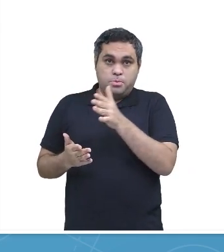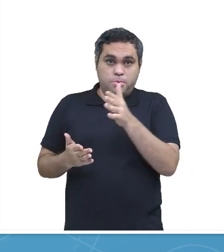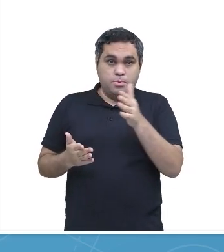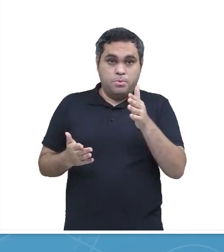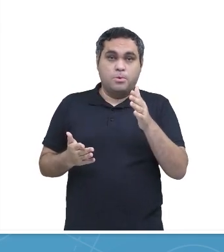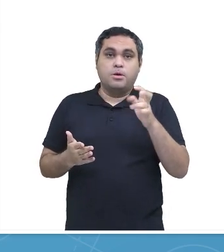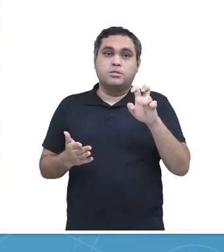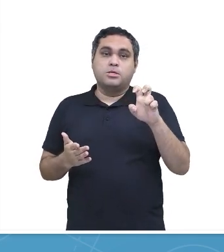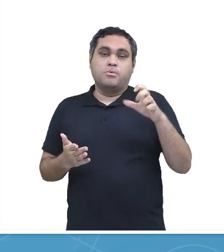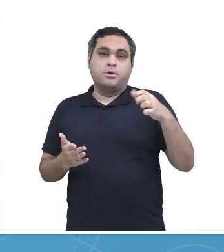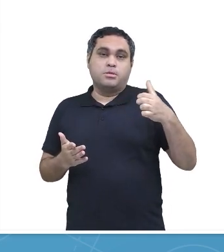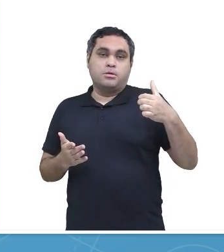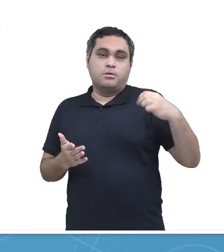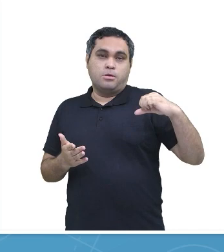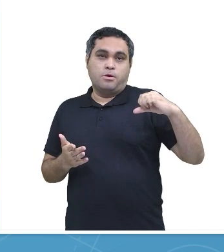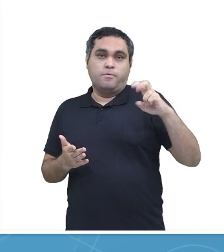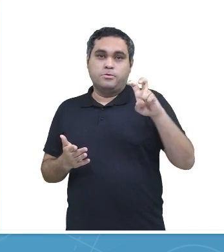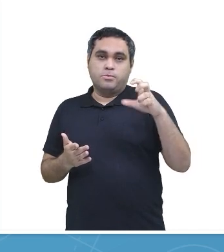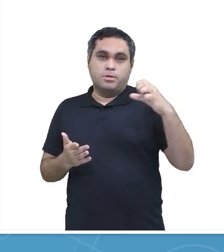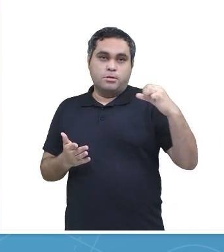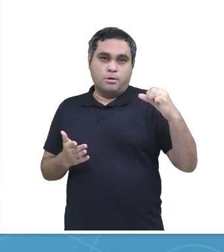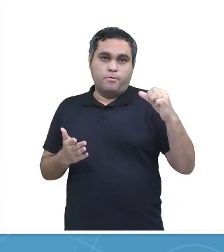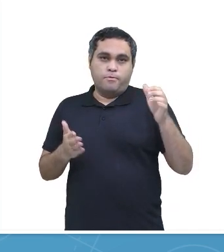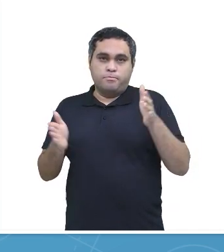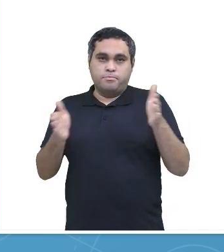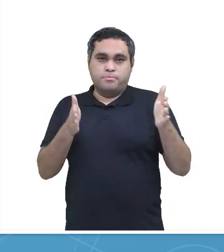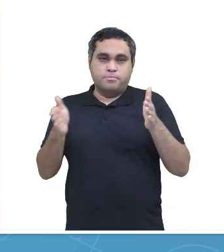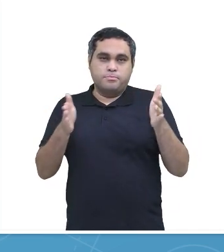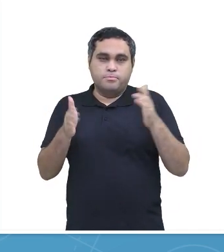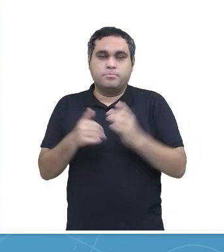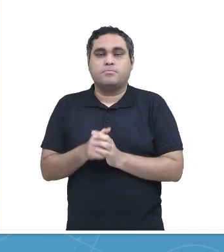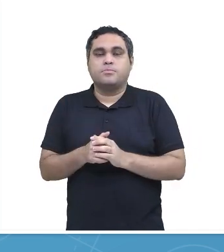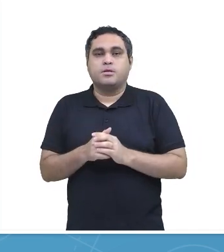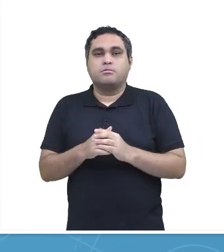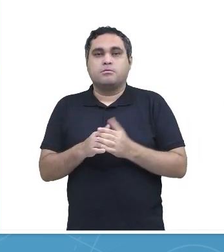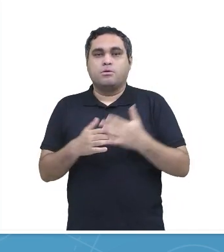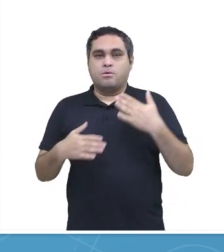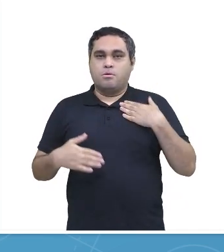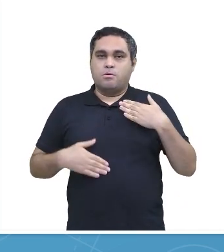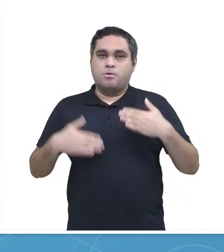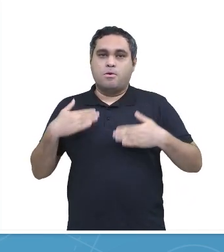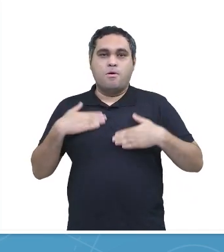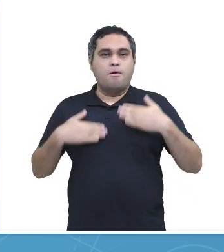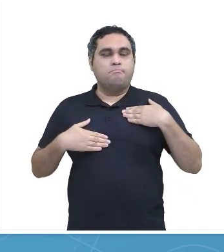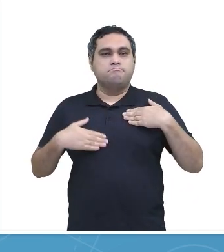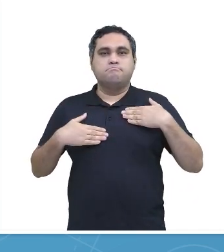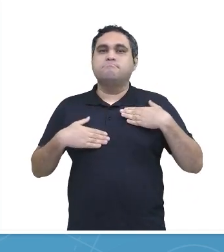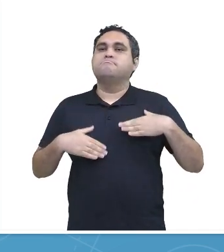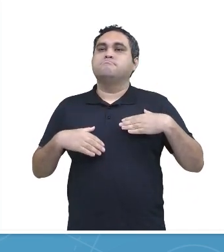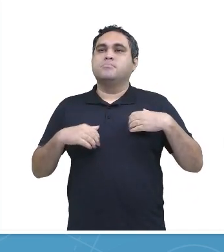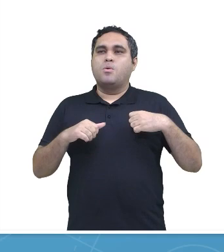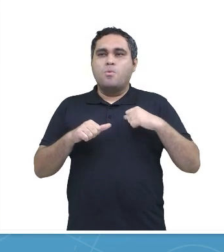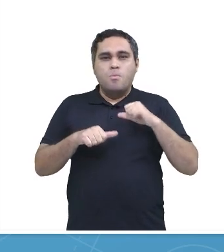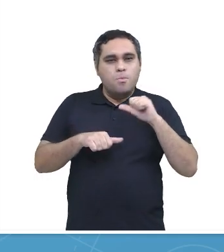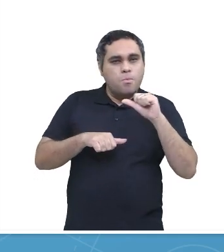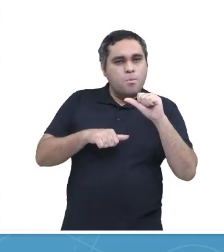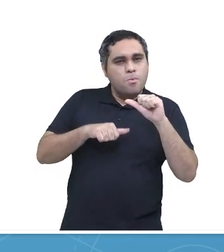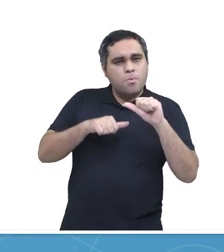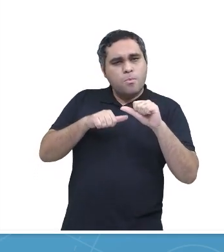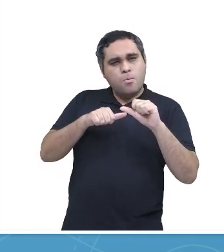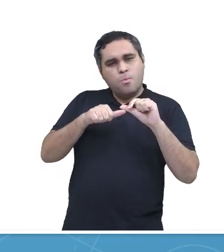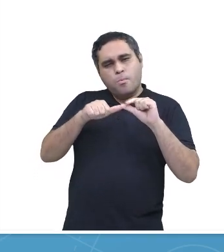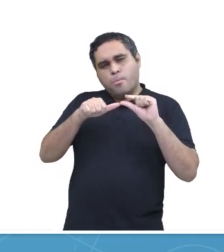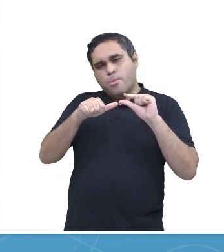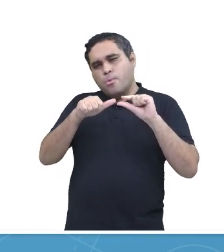anos de idade. Então, acontecem ali mudanças corporais estabilizadas. Então, nesse